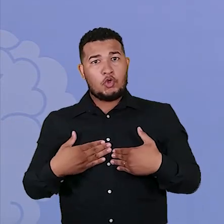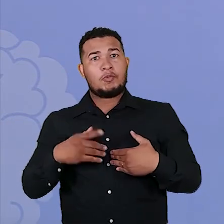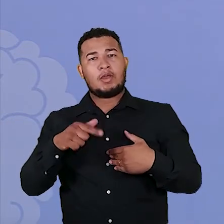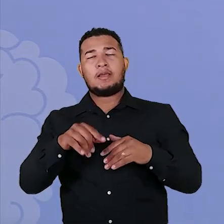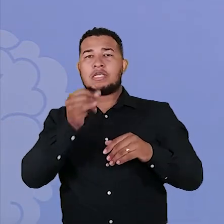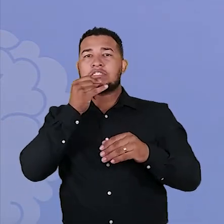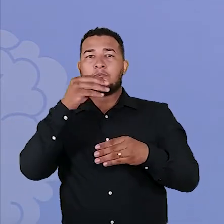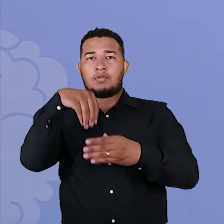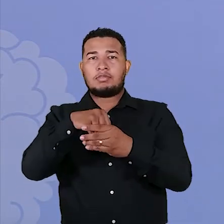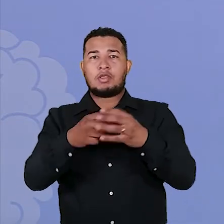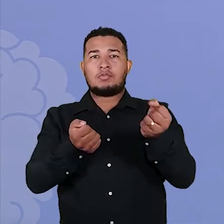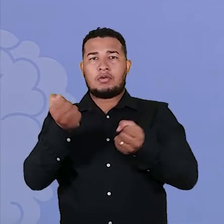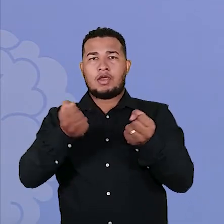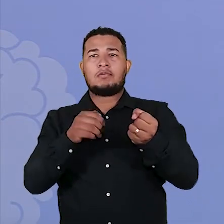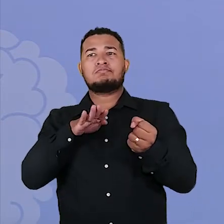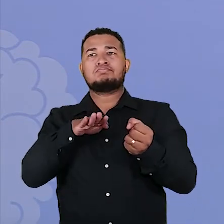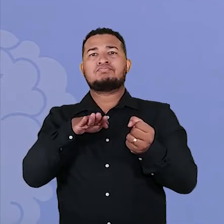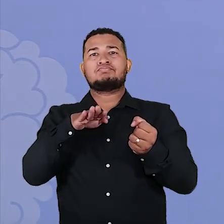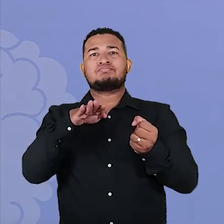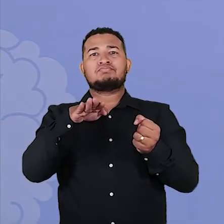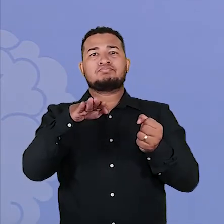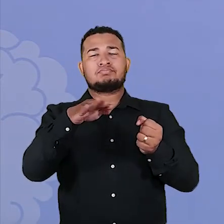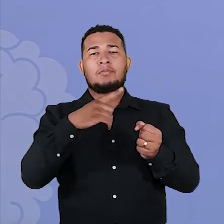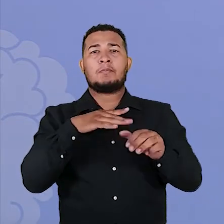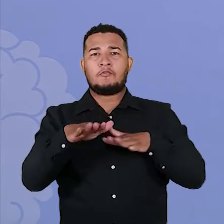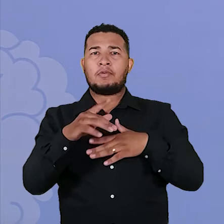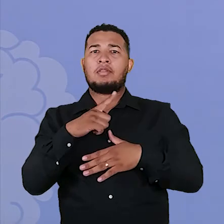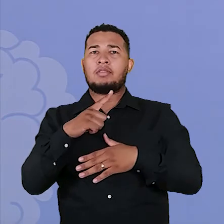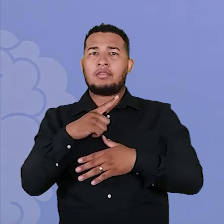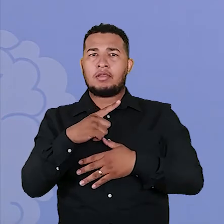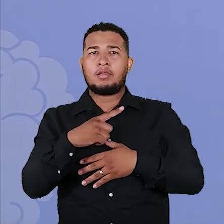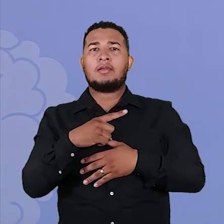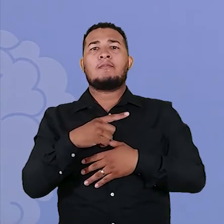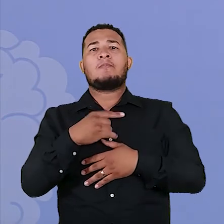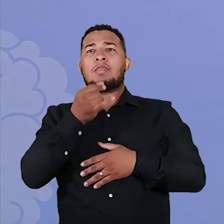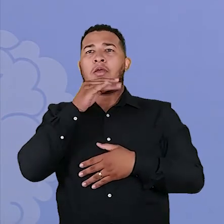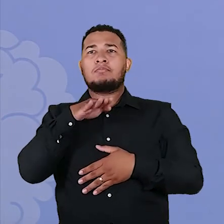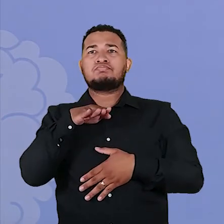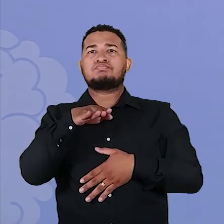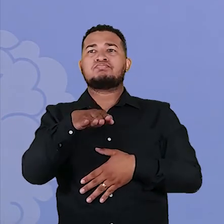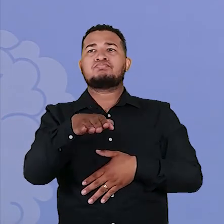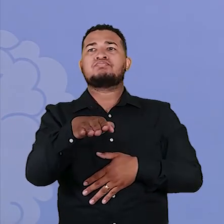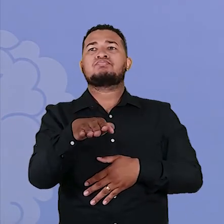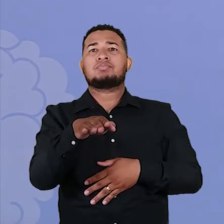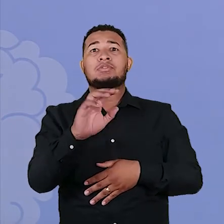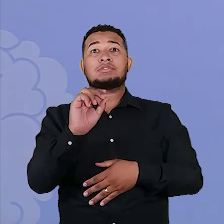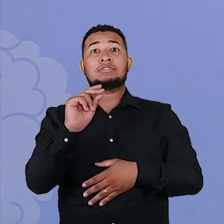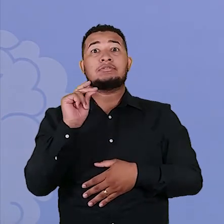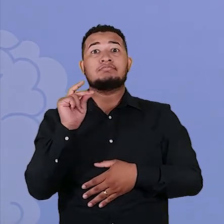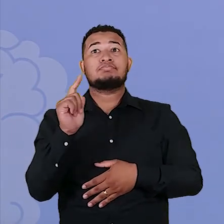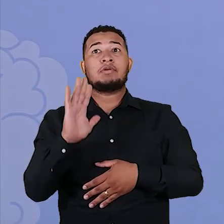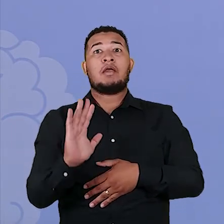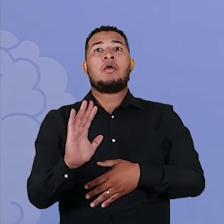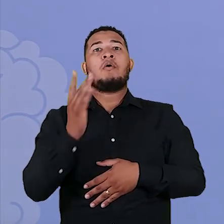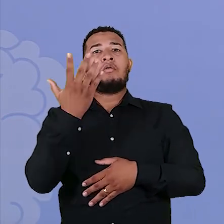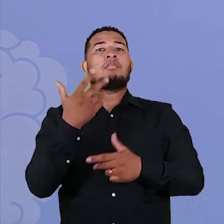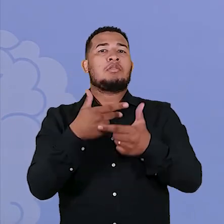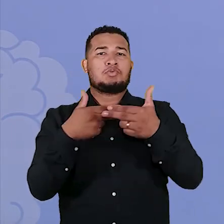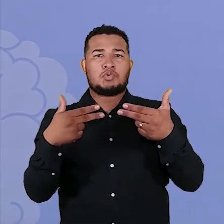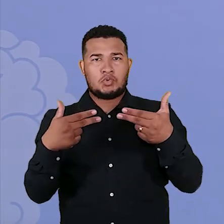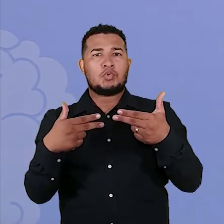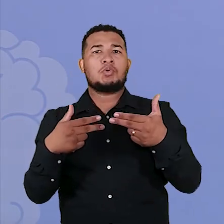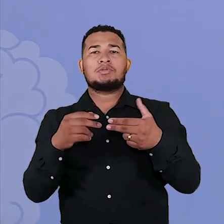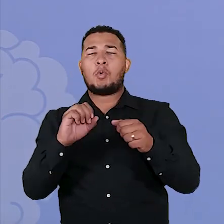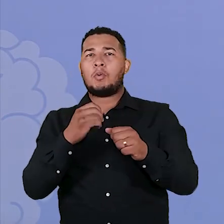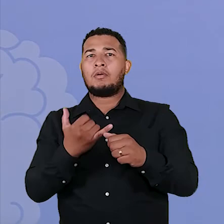nosso corpo está ali, né, dentro do carro, o carro está em movimento, ele está indo reto, e quando